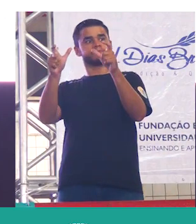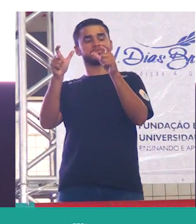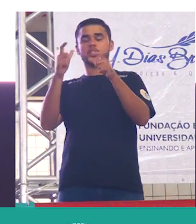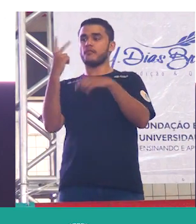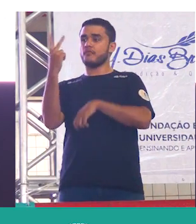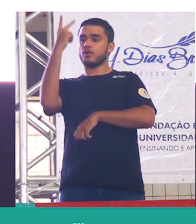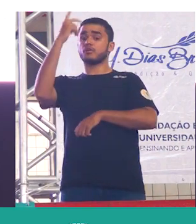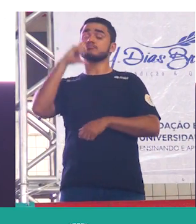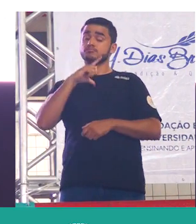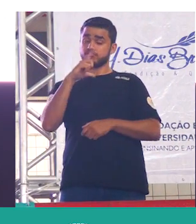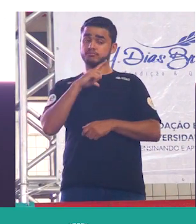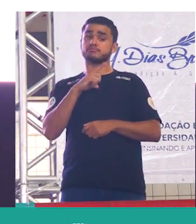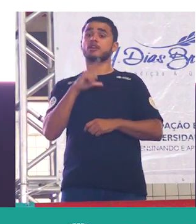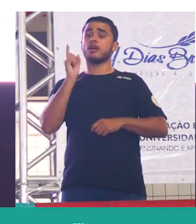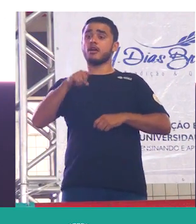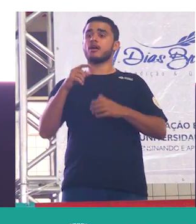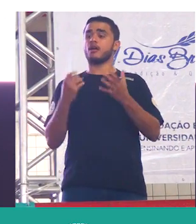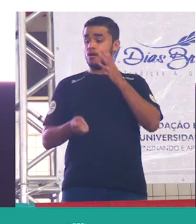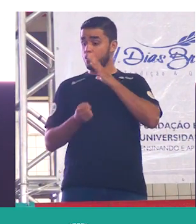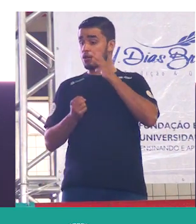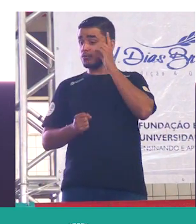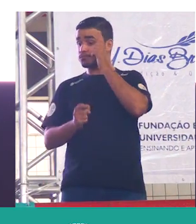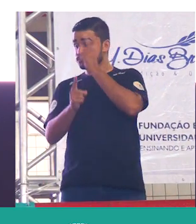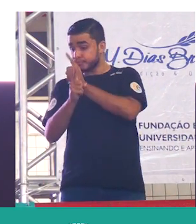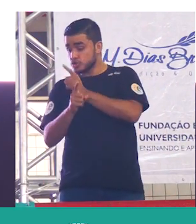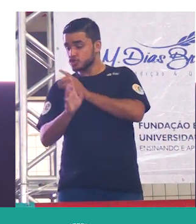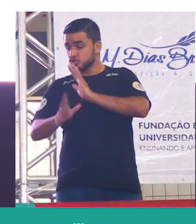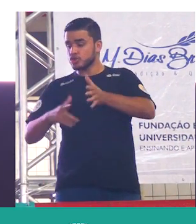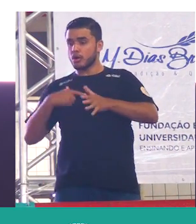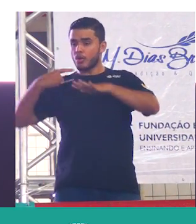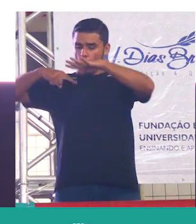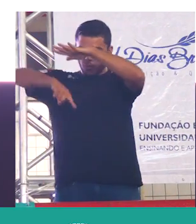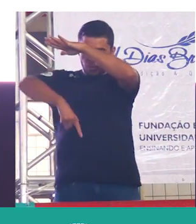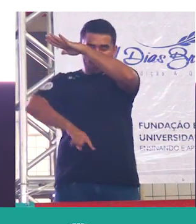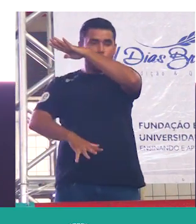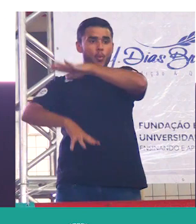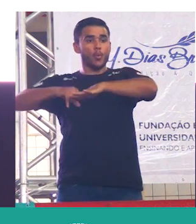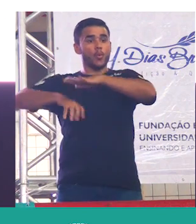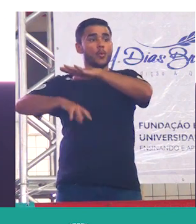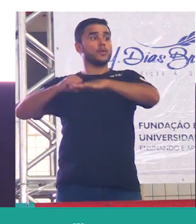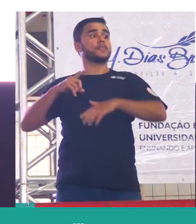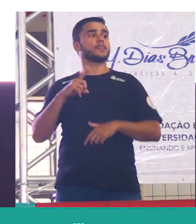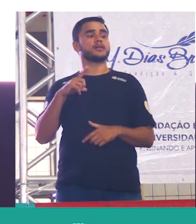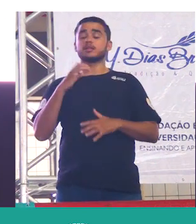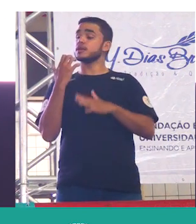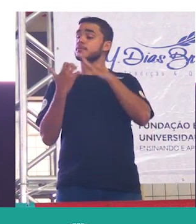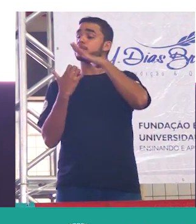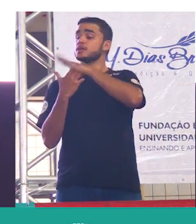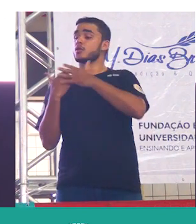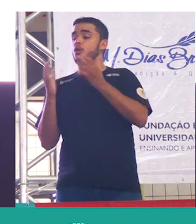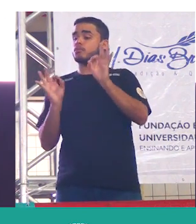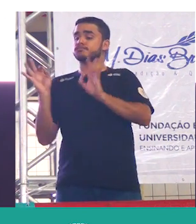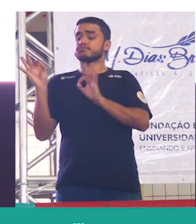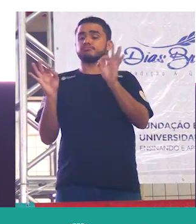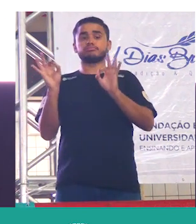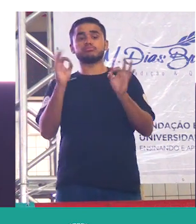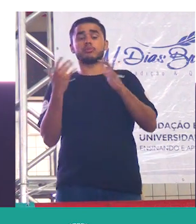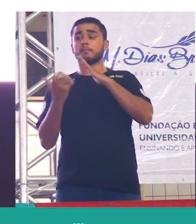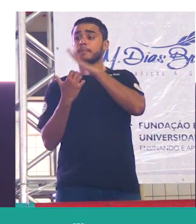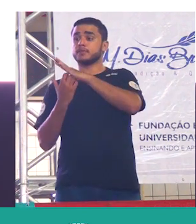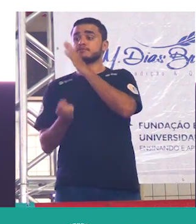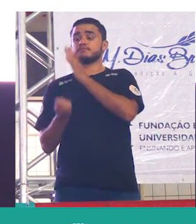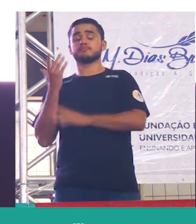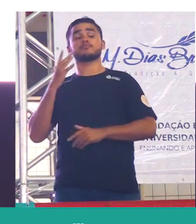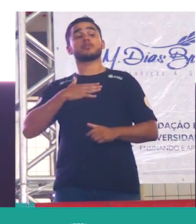já tínhamos a descoberta de petróleo. Então deveria haver uma empresa que administrasse isso. Então o